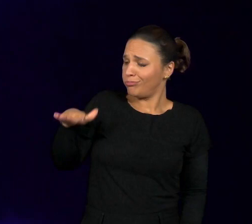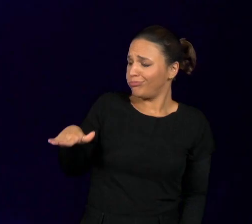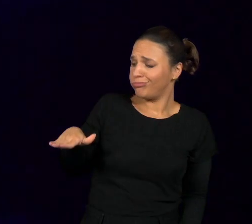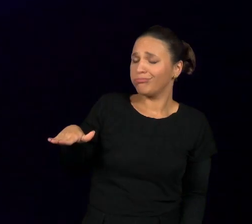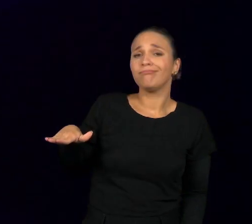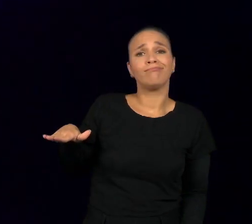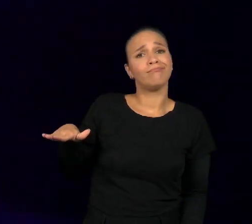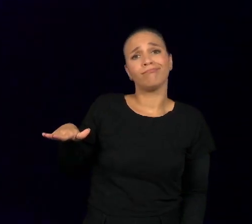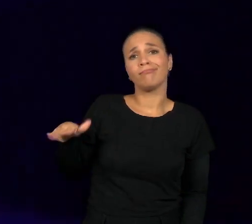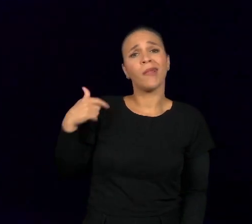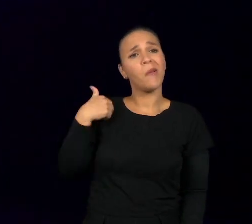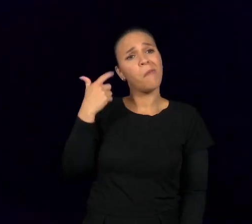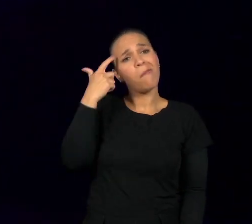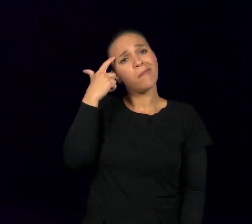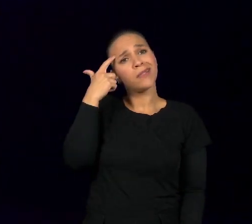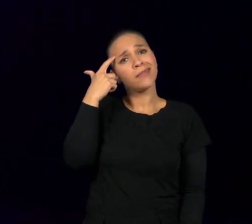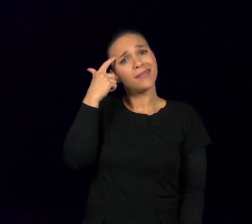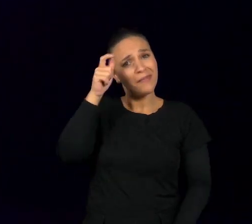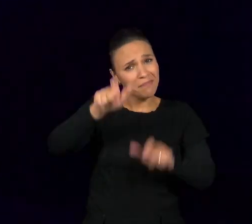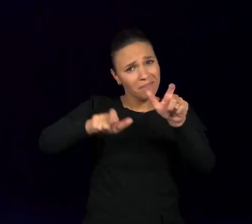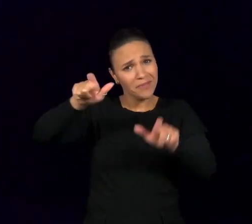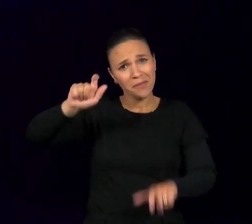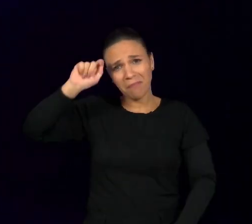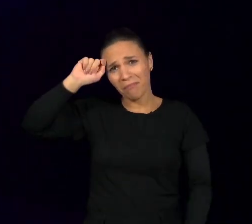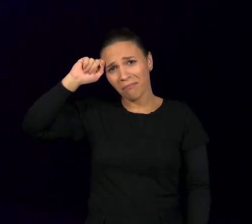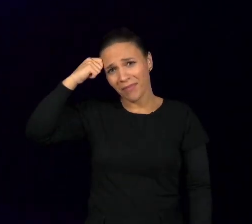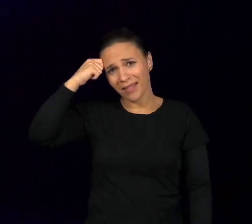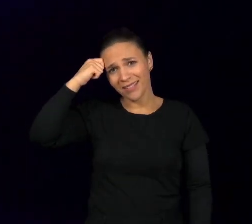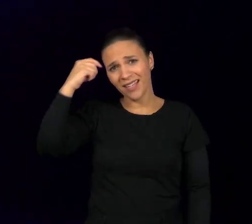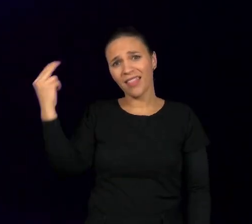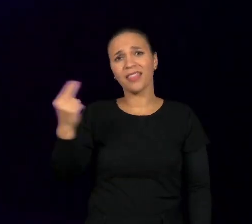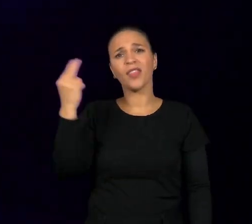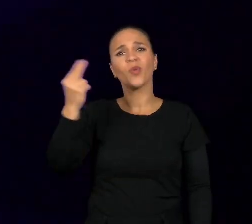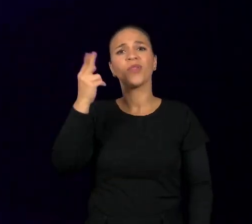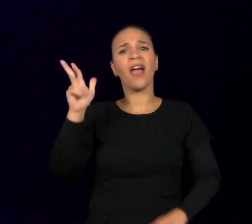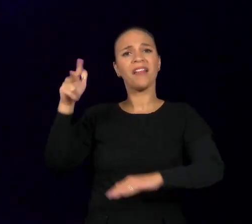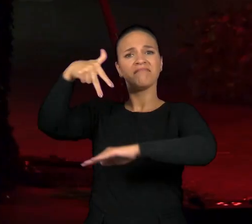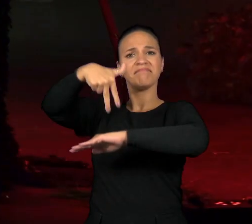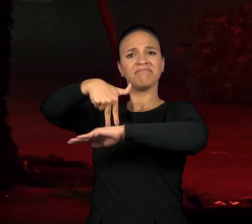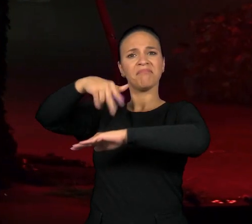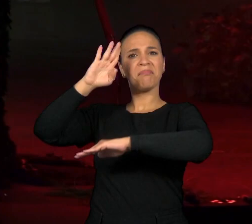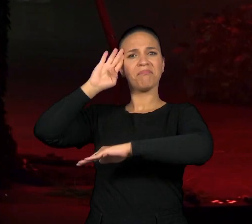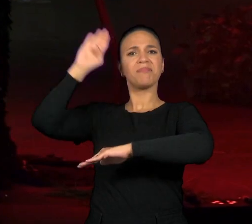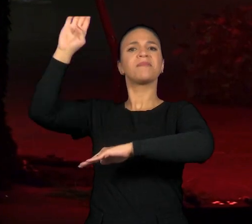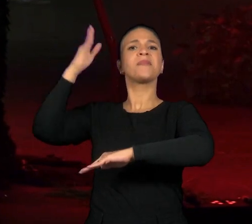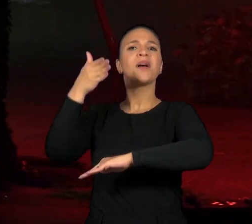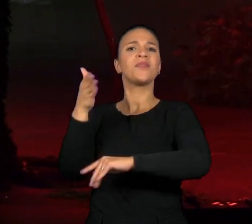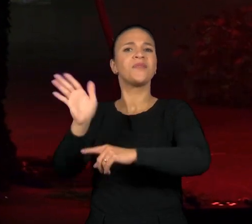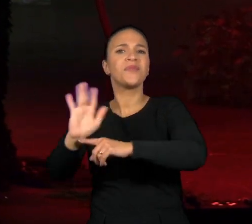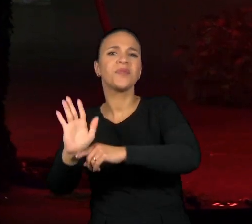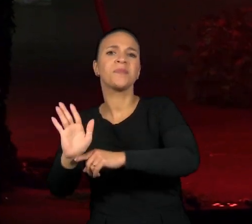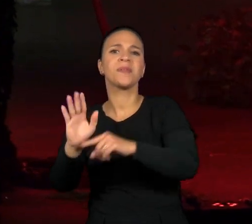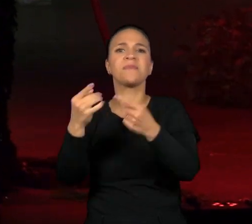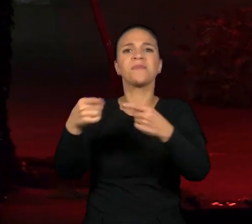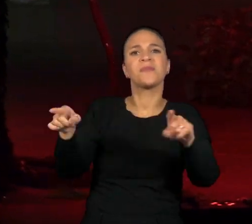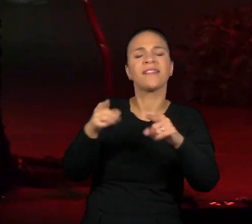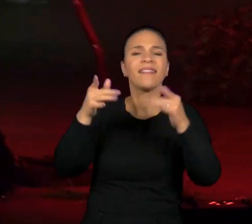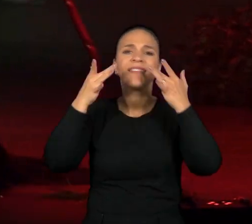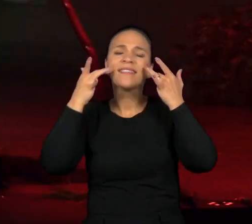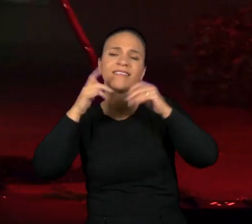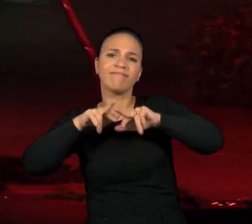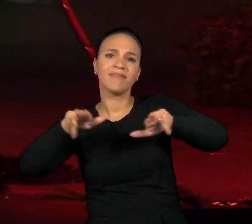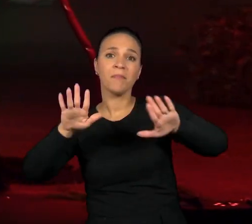eu achava que pretos não poderiam ser os principais de um filme ou de um musical. Mas